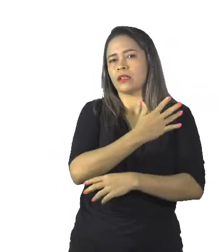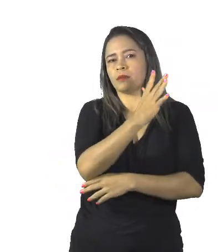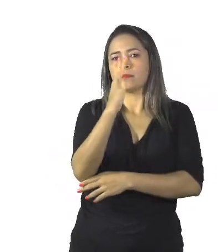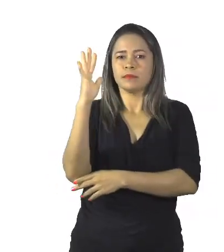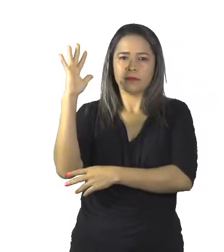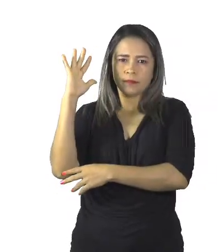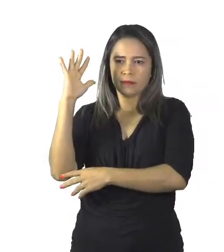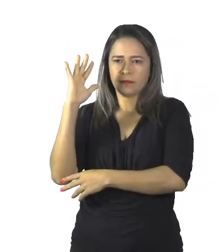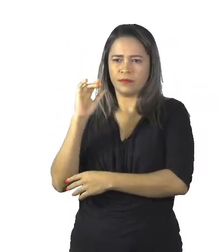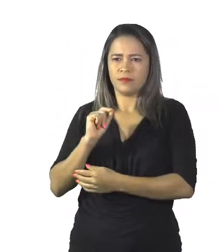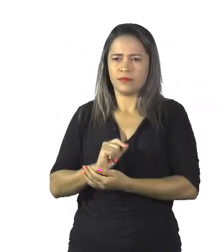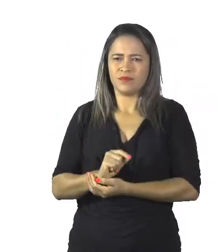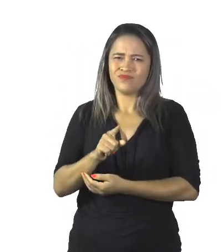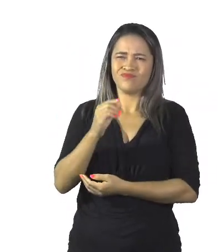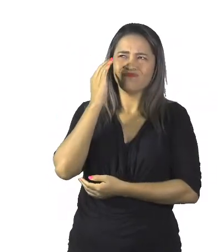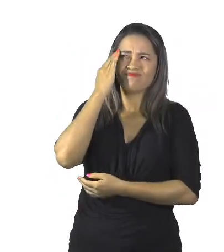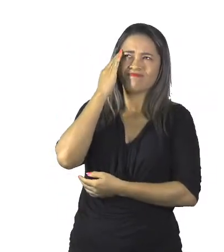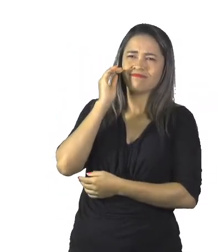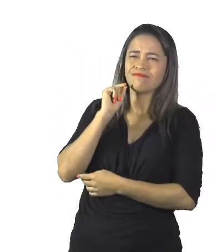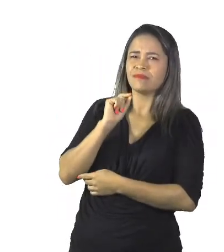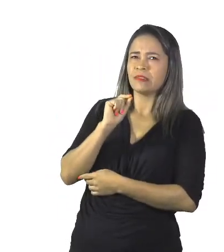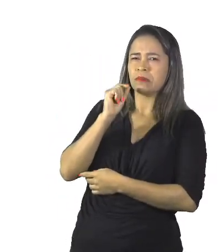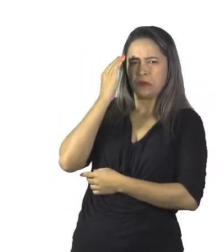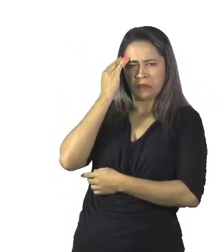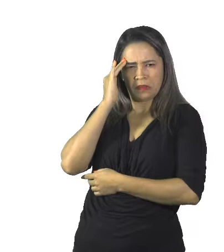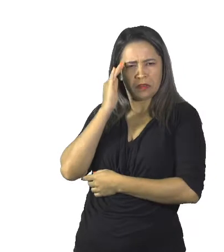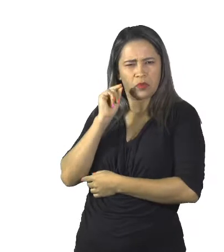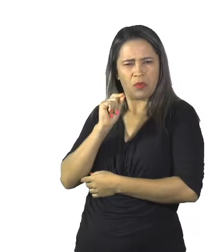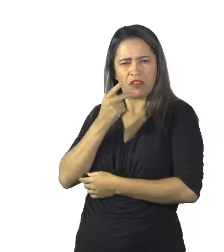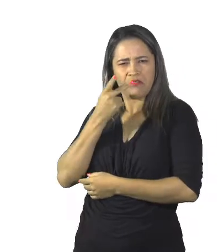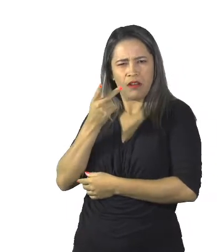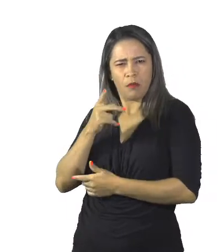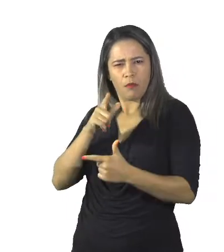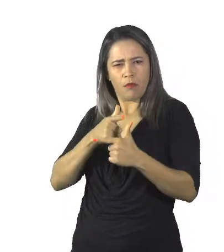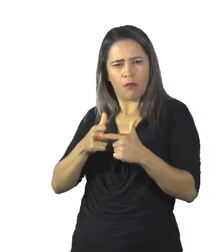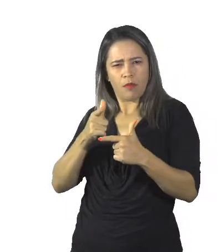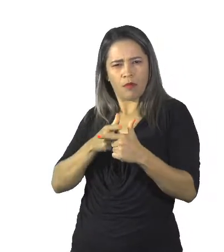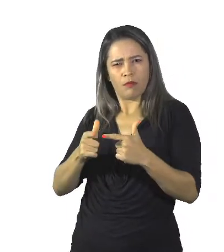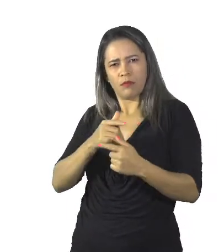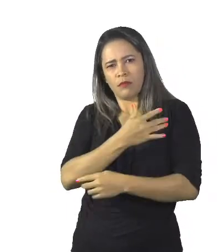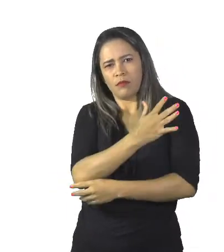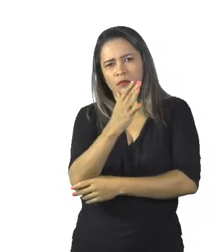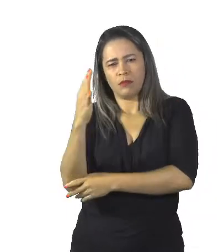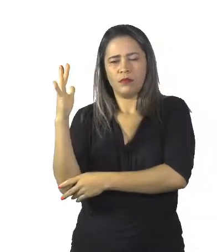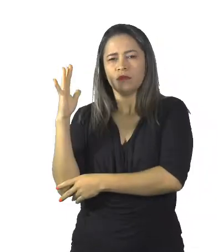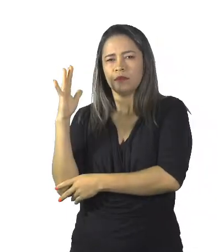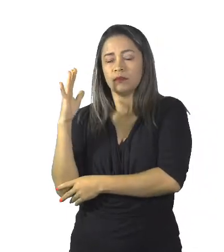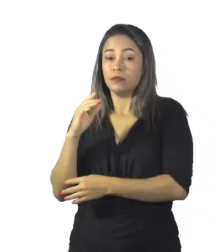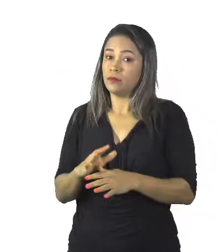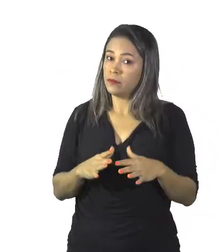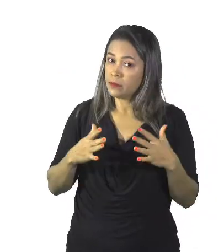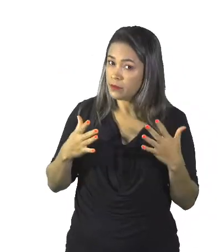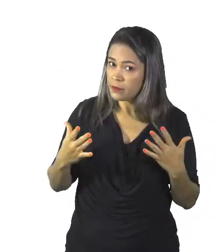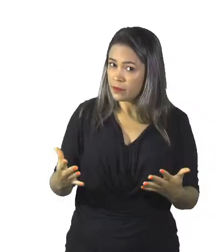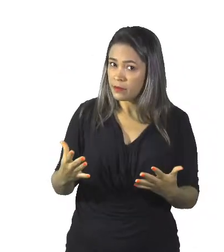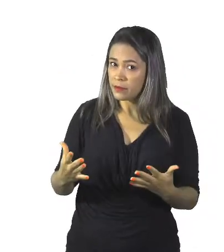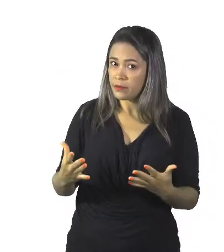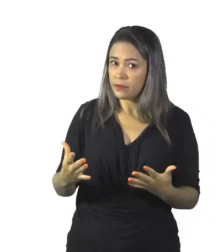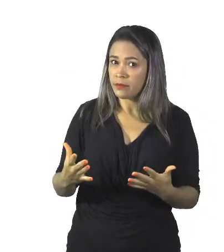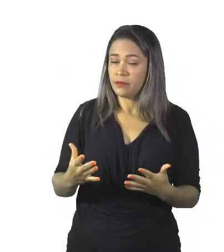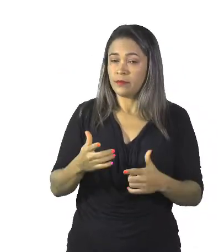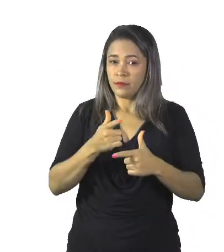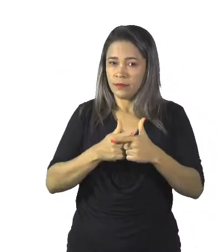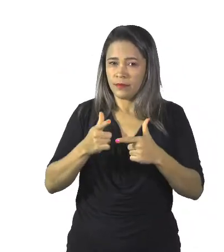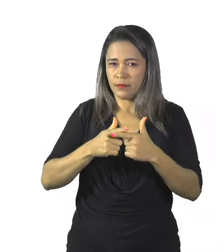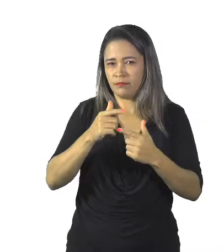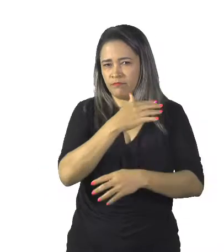né? O que vocês entendem quando a gente fala sobre problemas ambientais? Então, o problema ambiental,